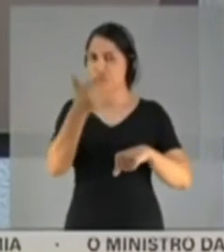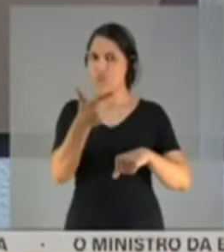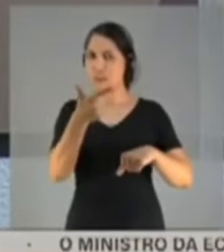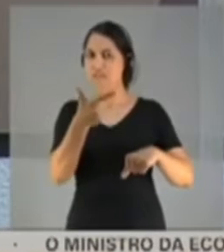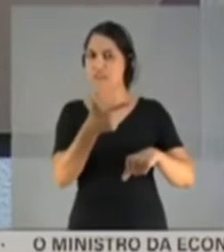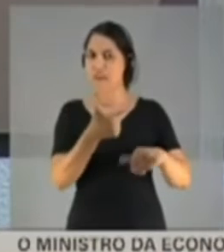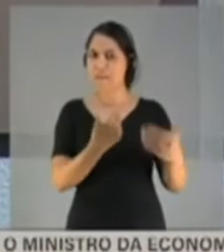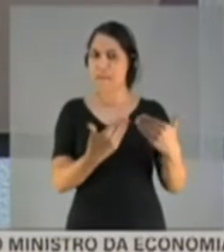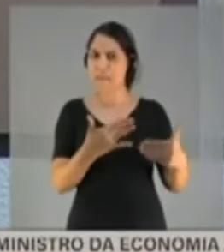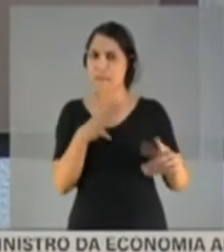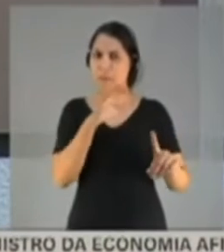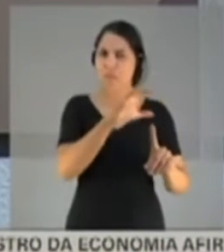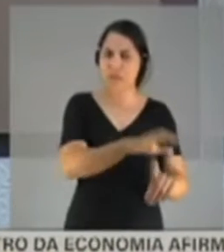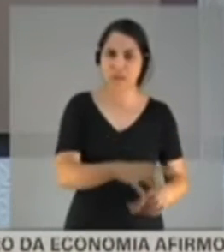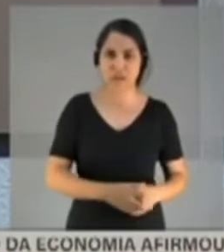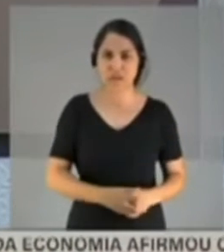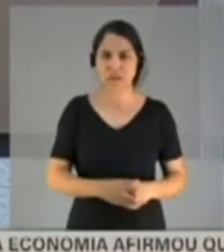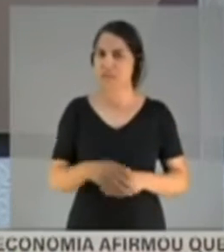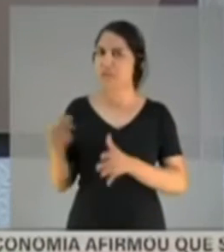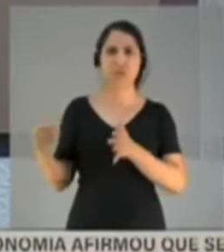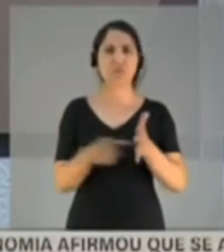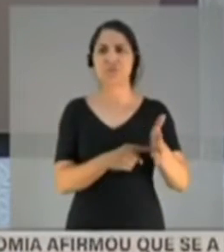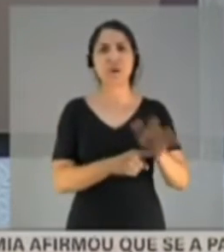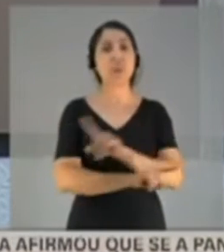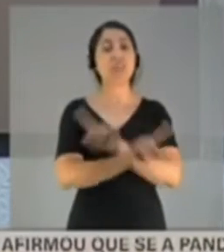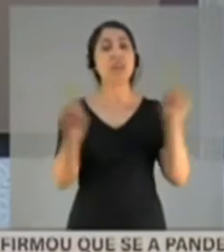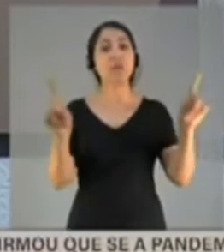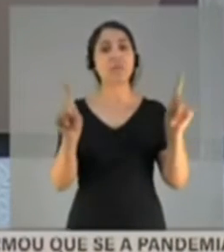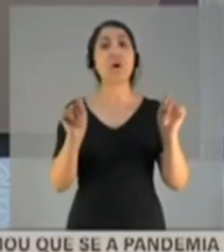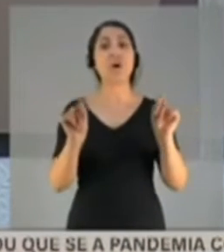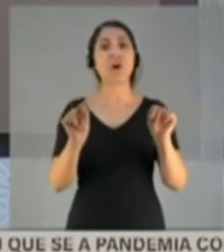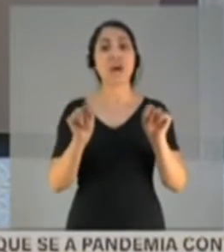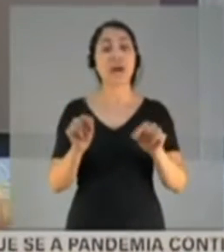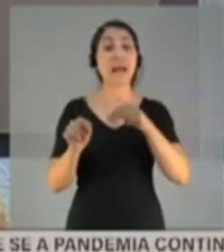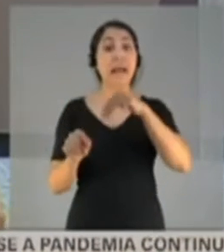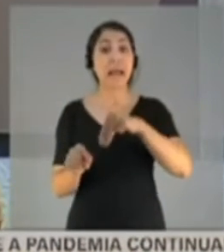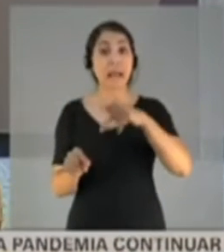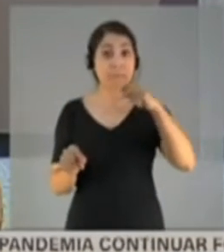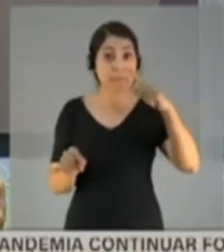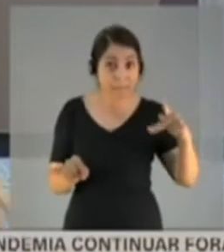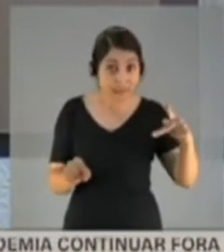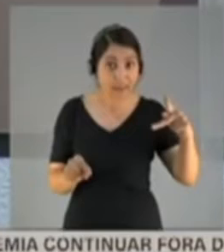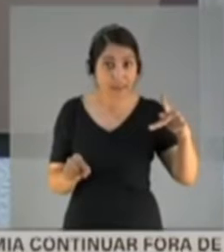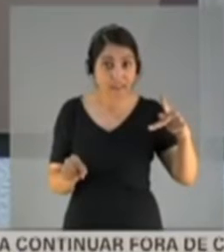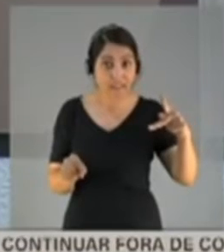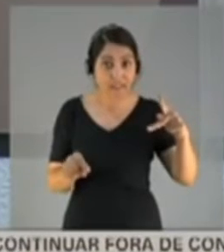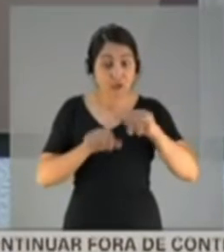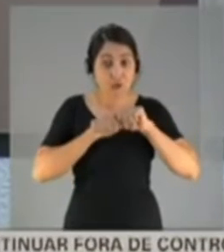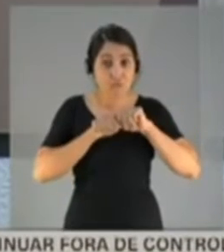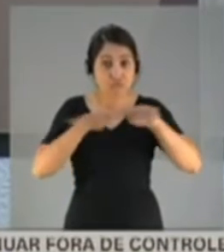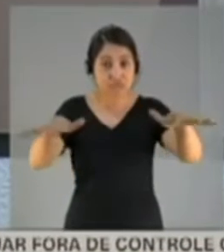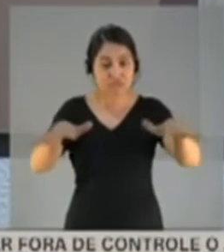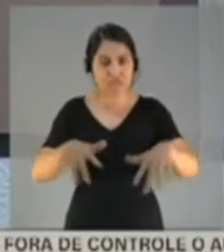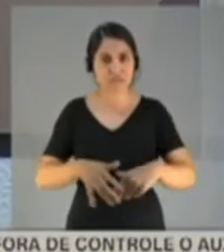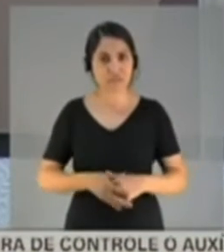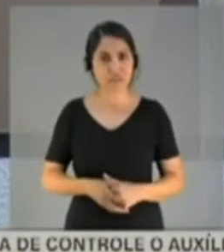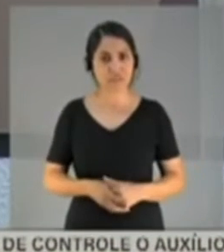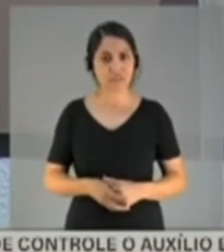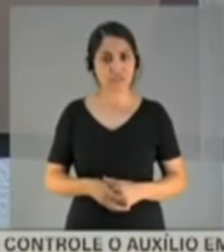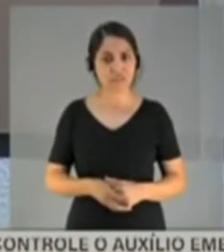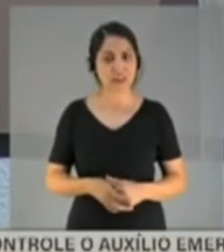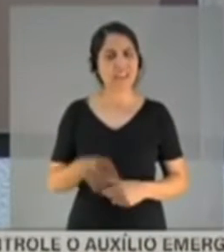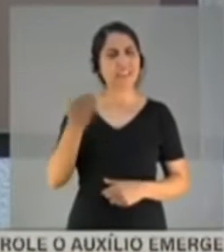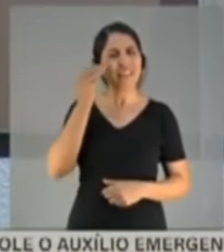presidente, não denunciou o presidente? Vazaram o áudio do Ministério Público Federal e deu a entender que meu